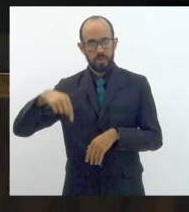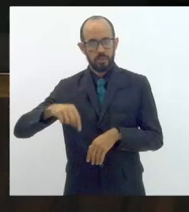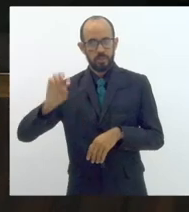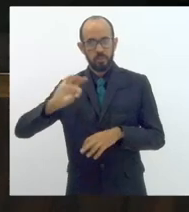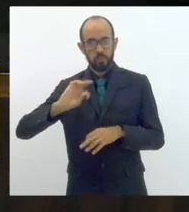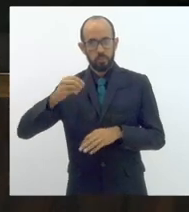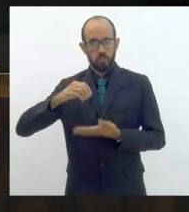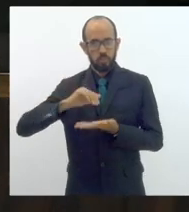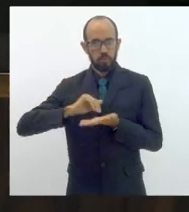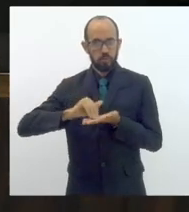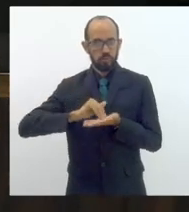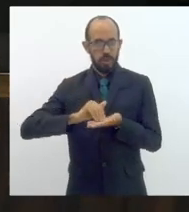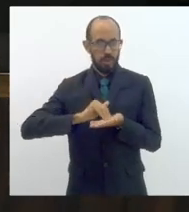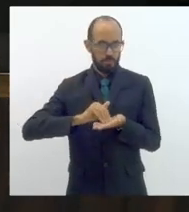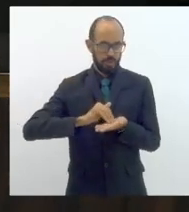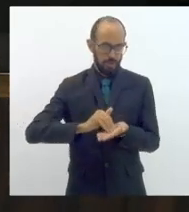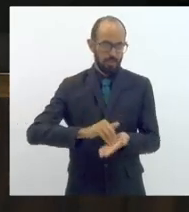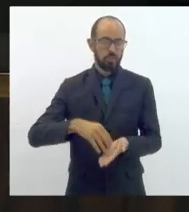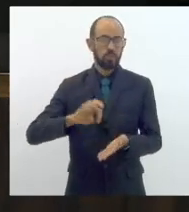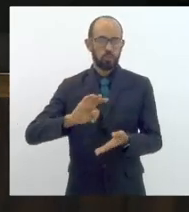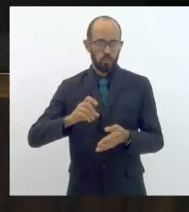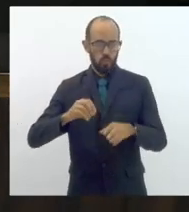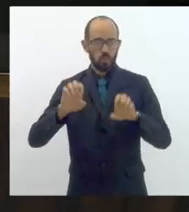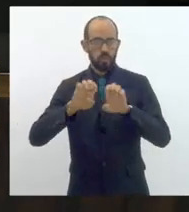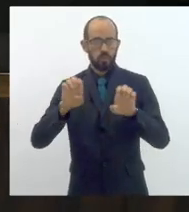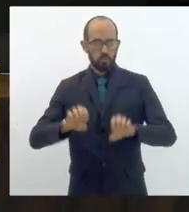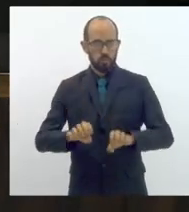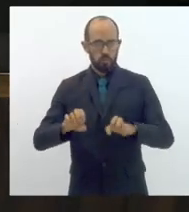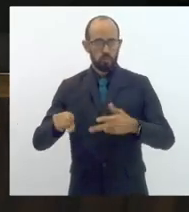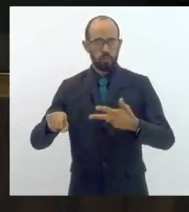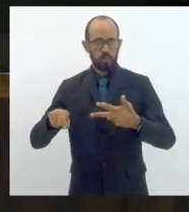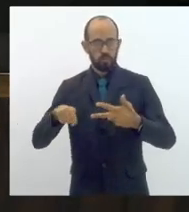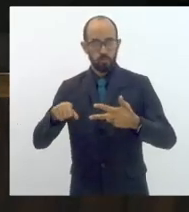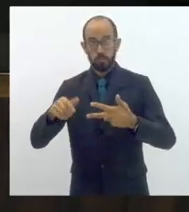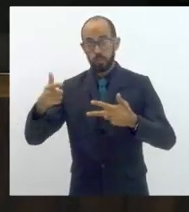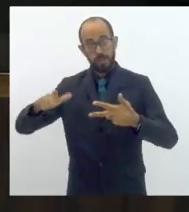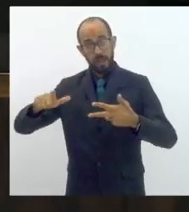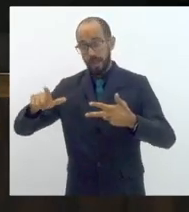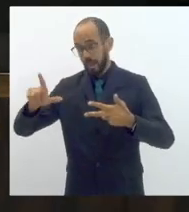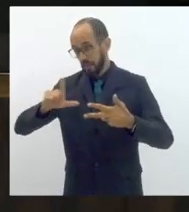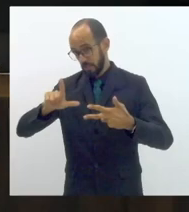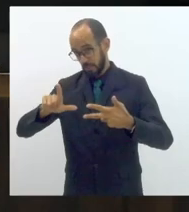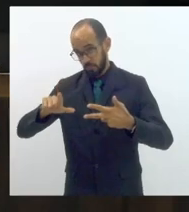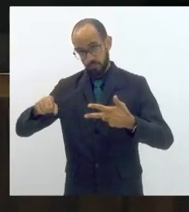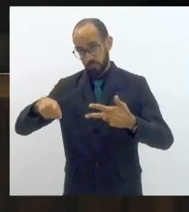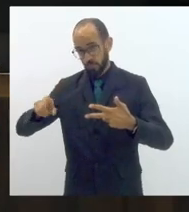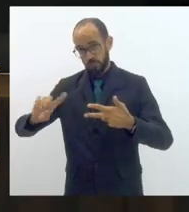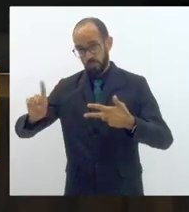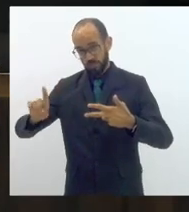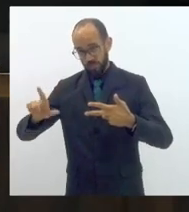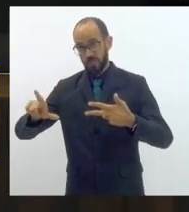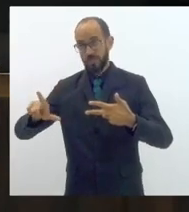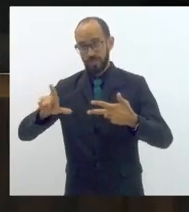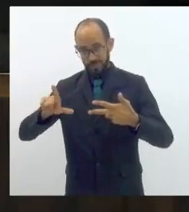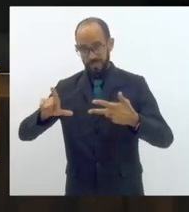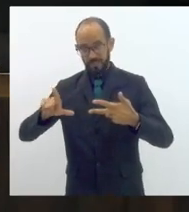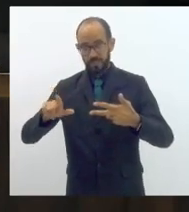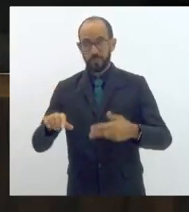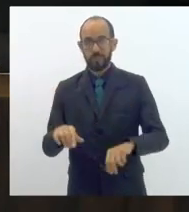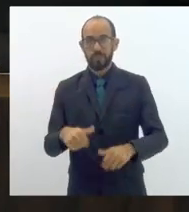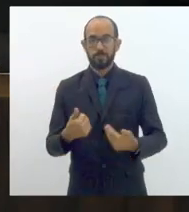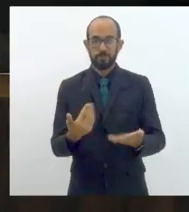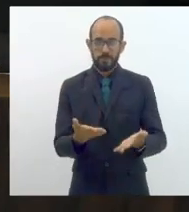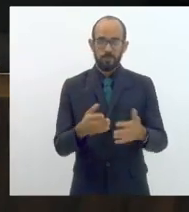gabinetes parlamentares e toda a estrutura do Poder Legislativo. Então, reabrir o Parlamento Juvenil, não mais na nossa